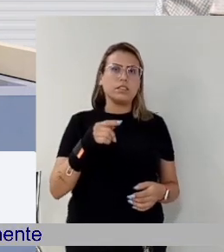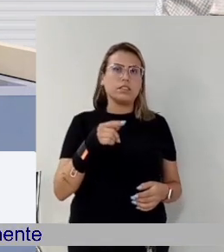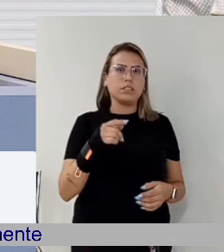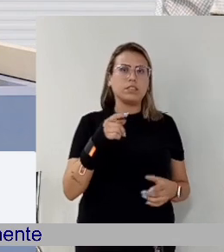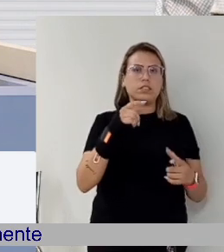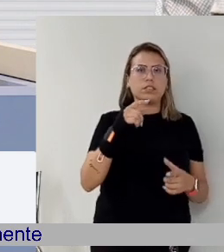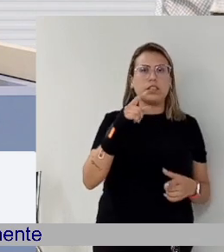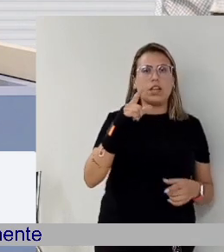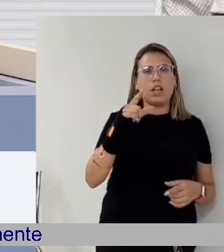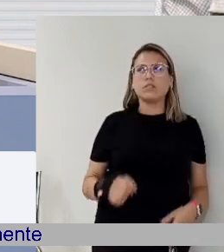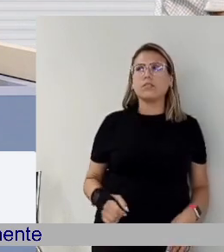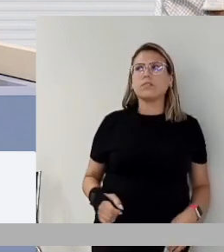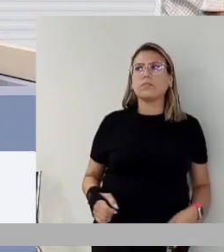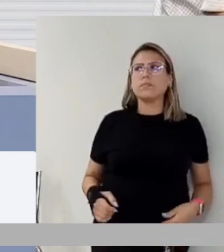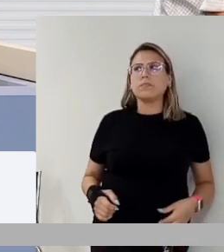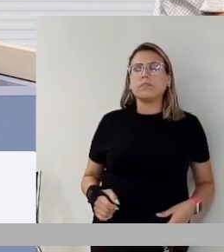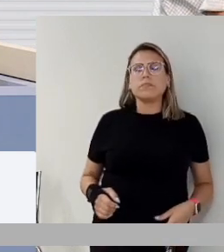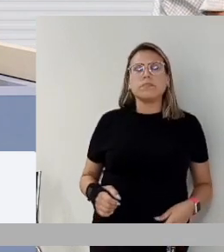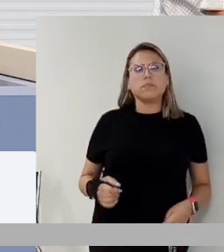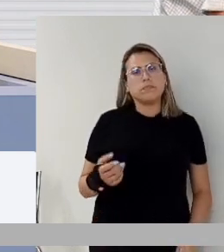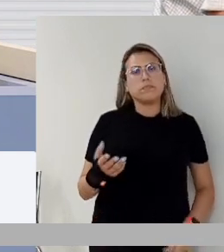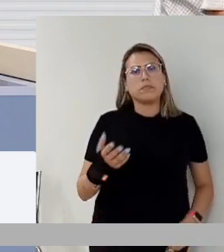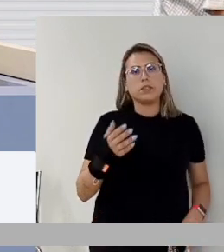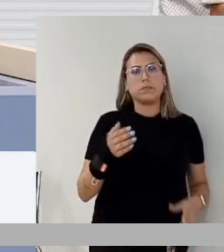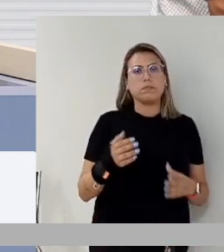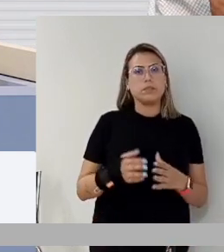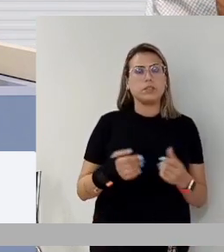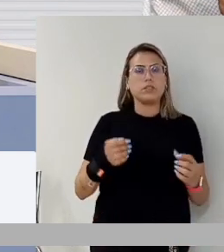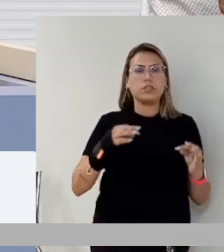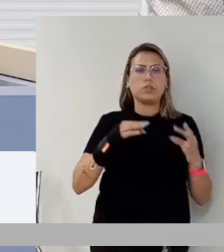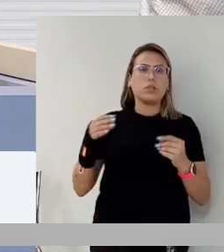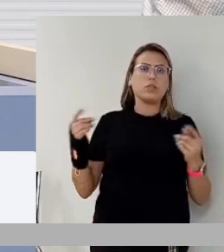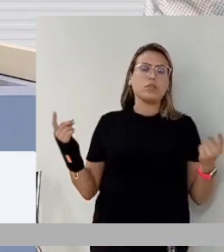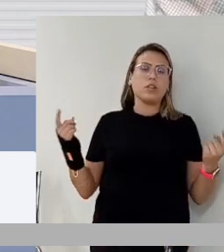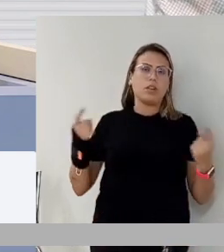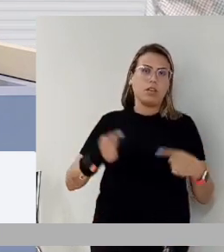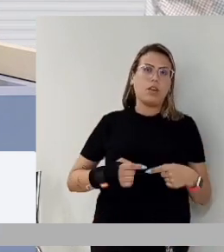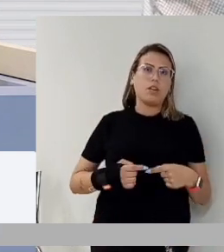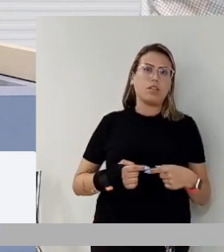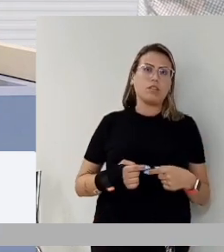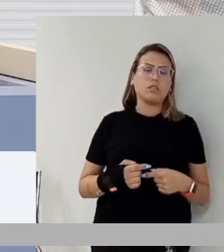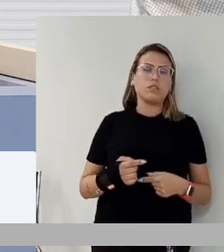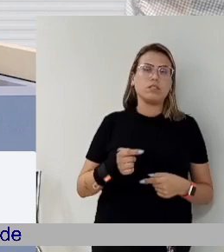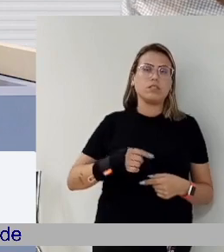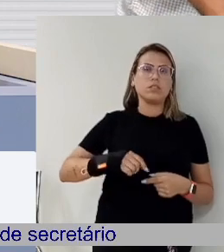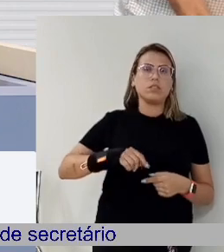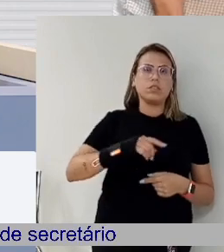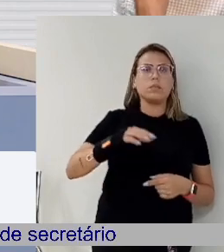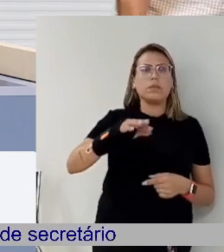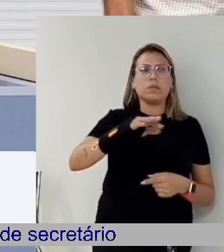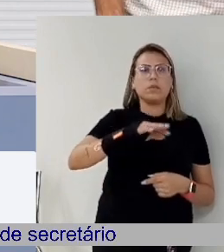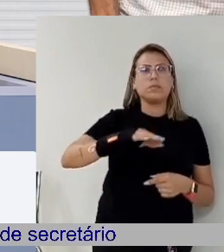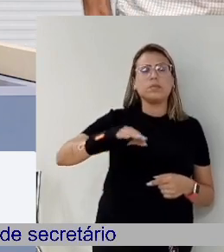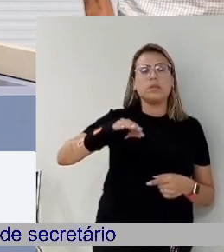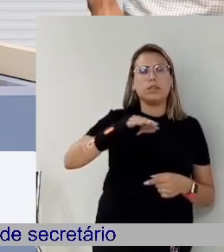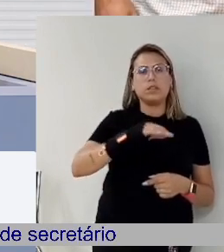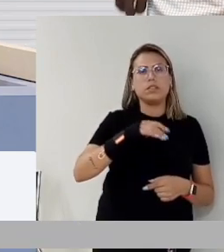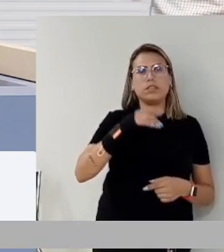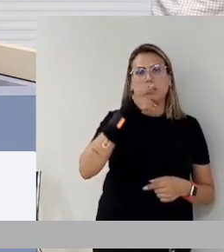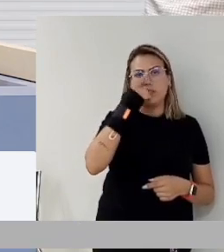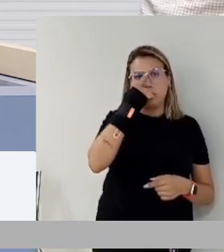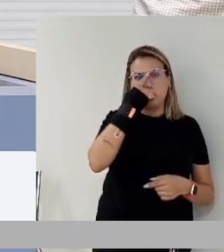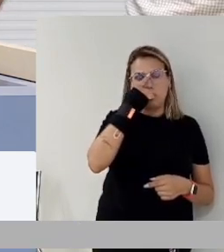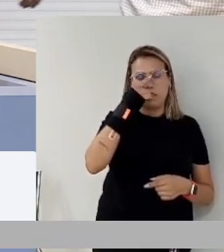filho certo mas é pedir que todos acordem para ajudar a defender o nosso meio ambiente Pois é uma saúde